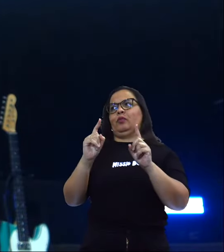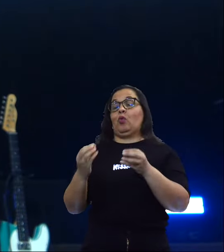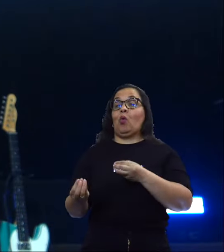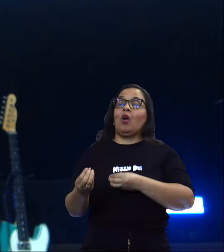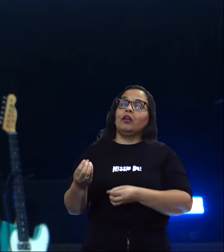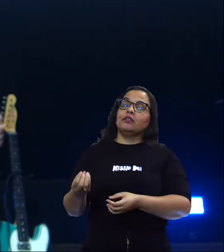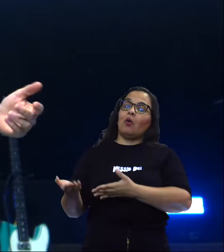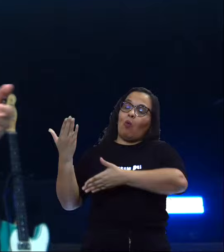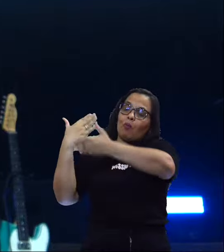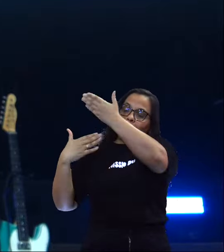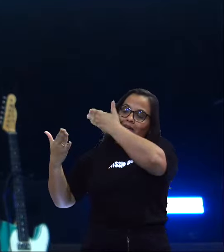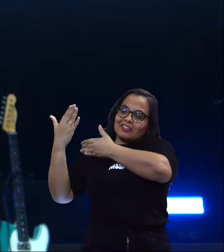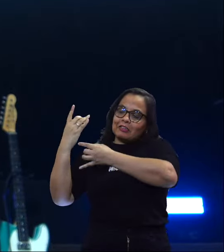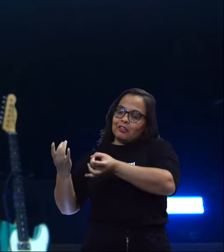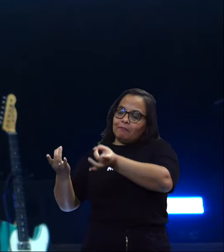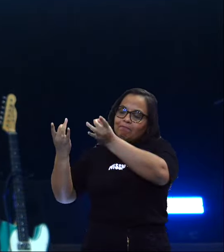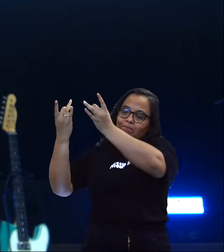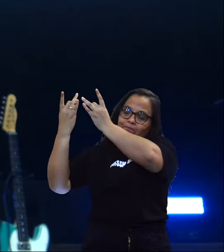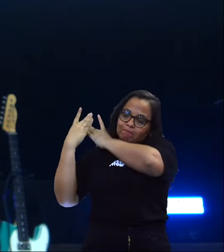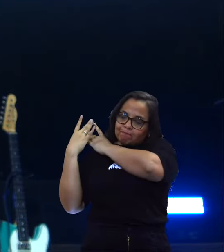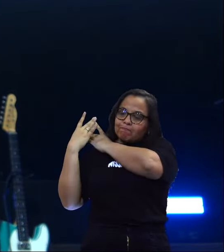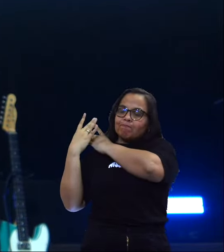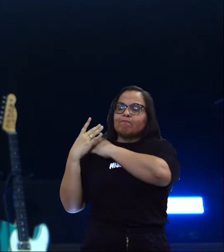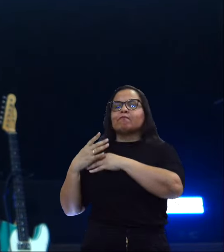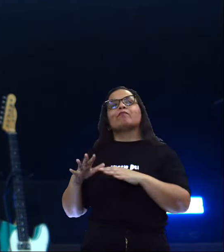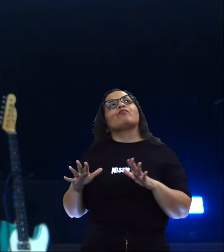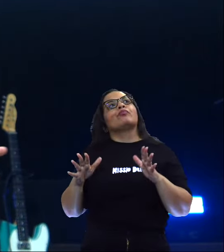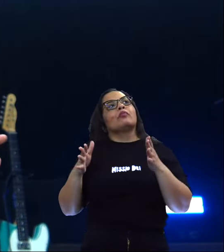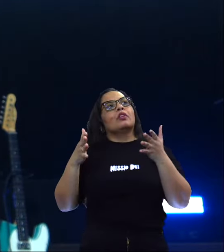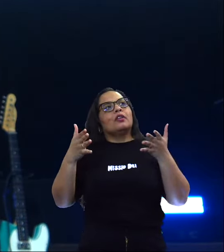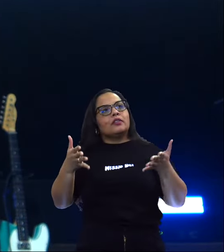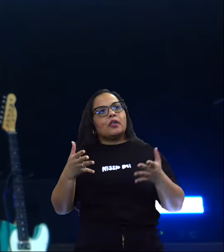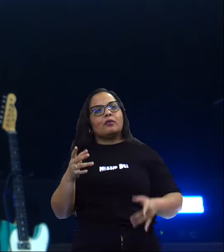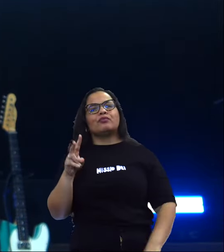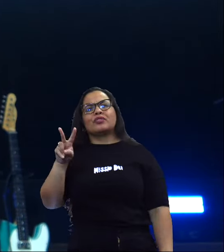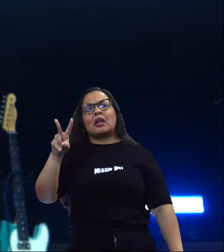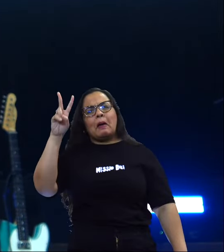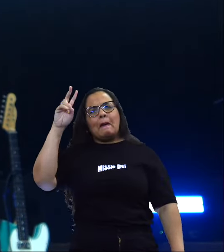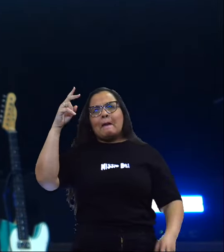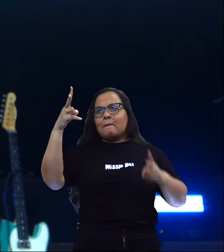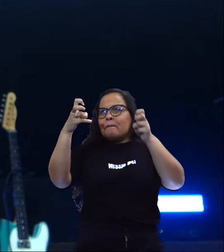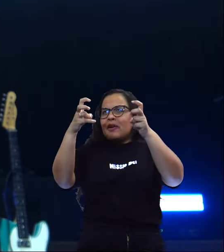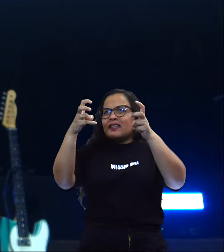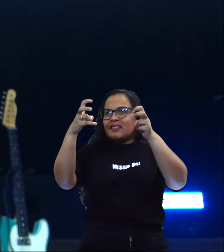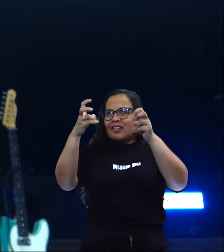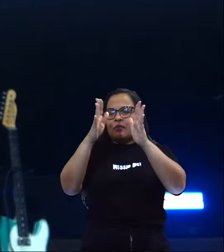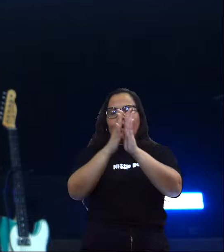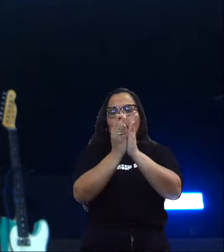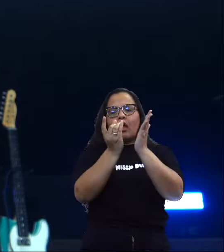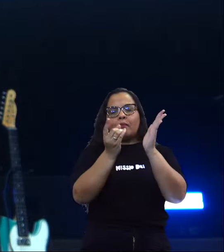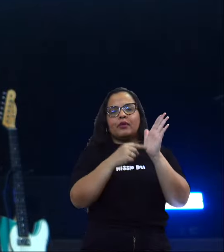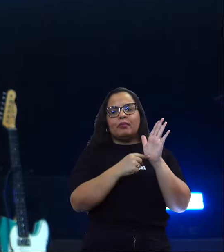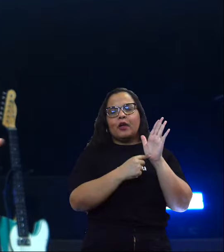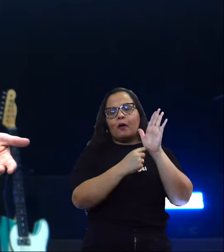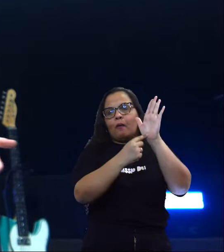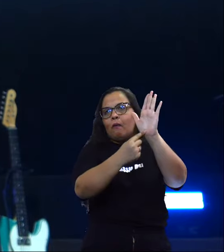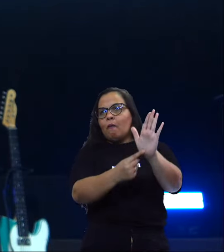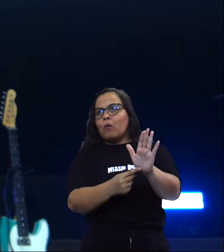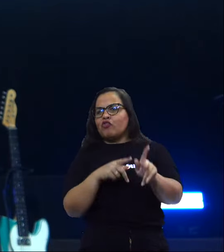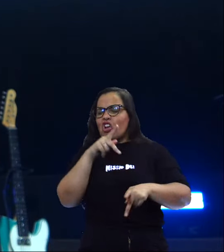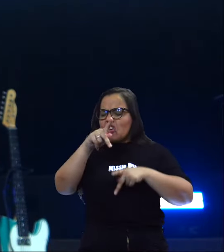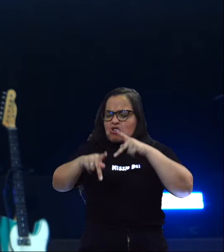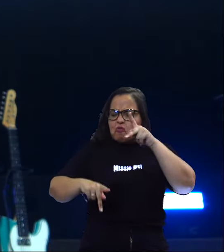terra, só para nos deixar cair a espada. Nossas mulheres, os nossos filhos serão tomados como despojo de guerra. Não seria